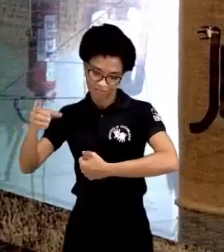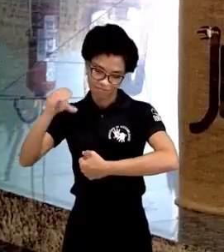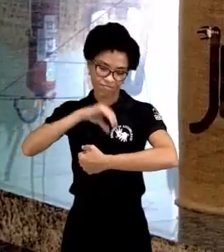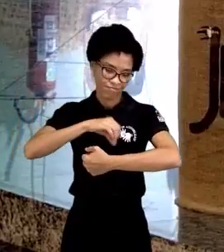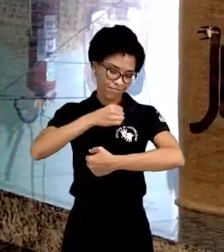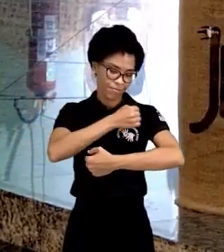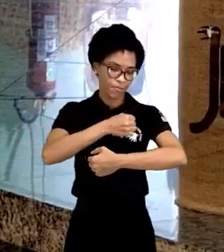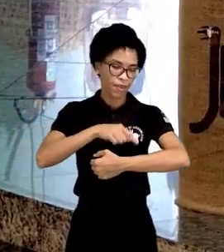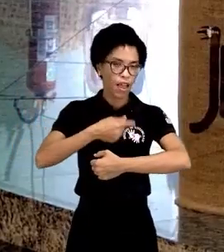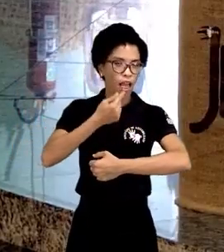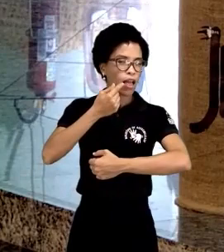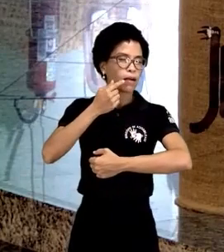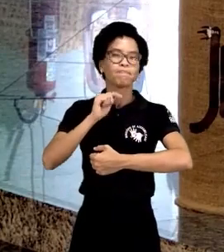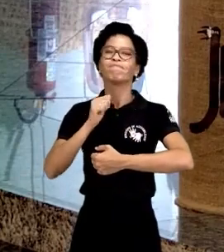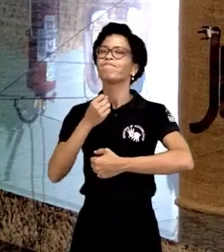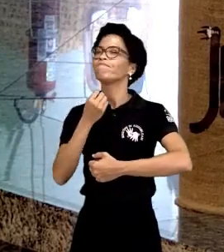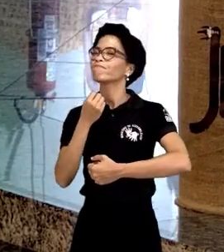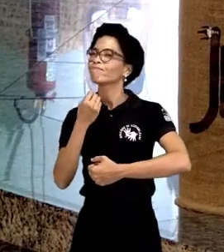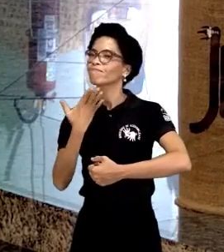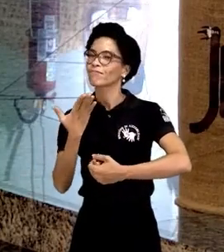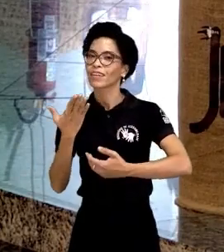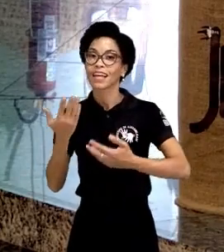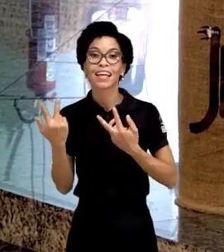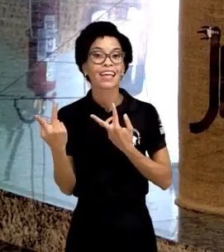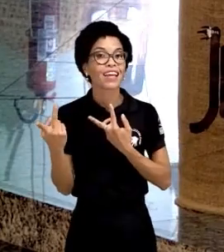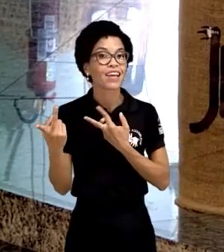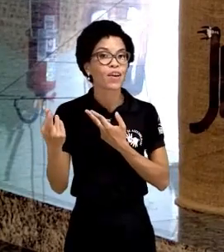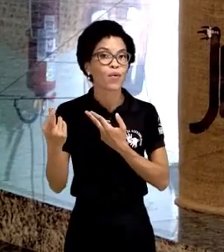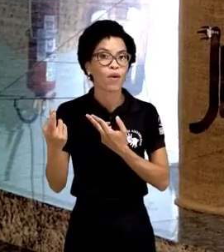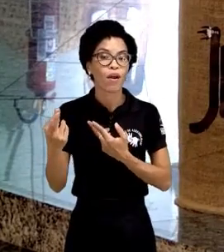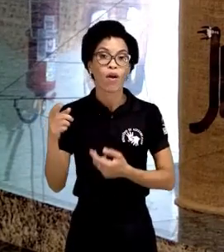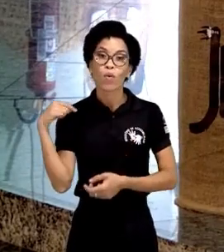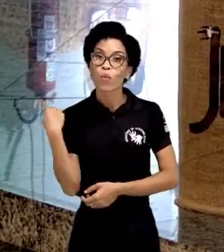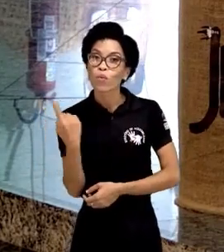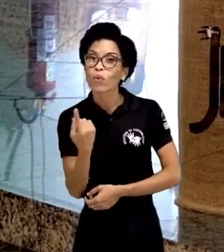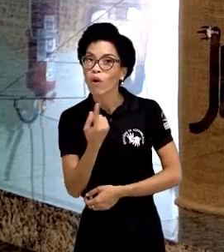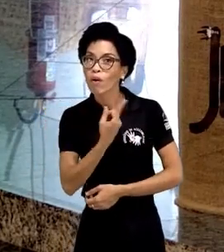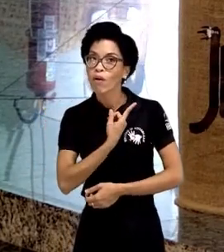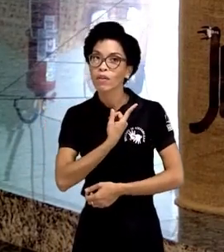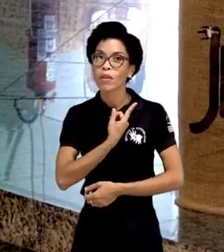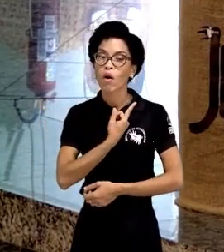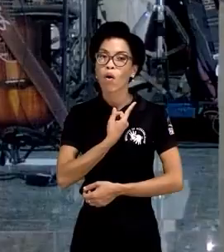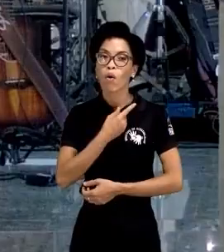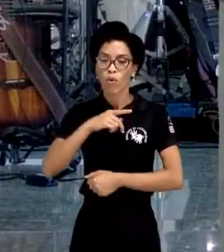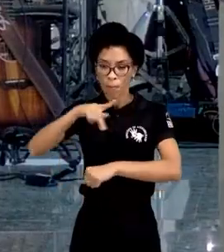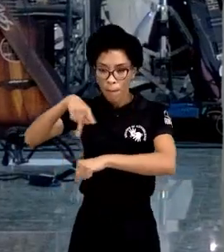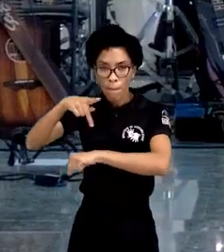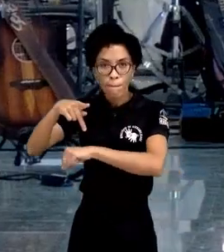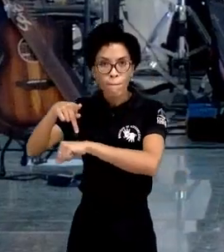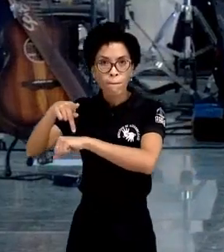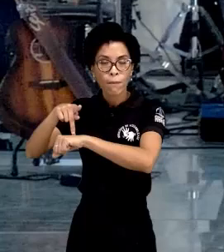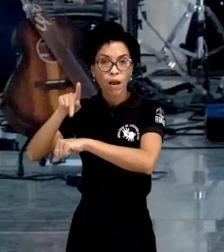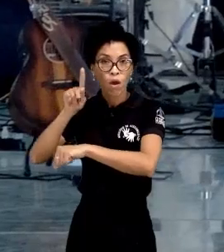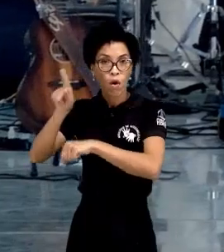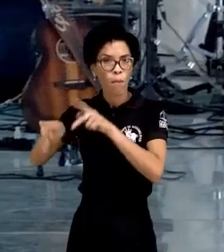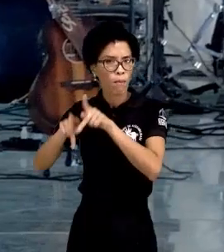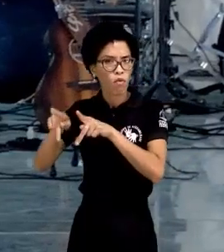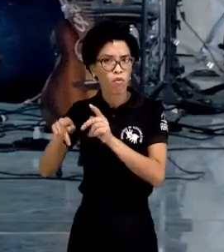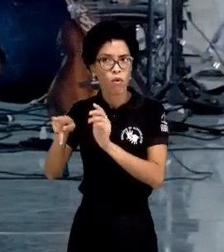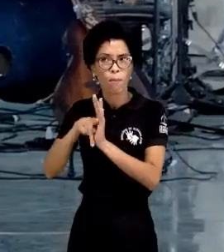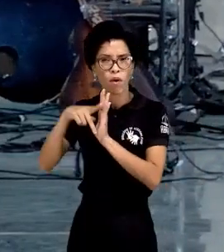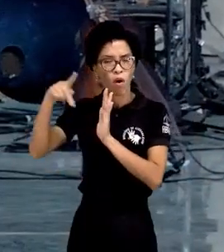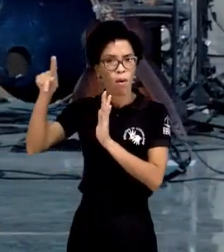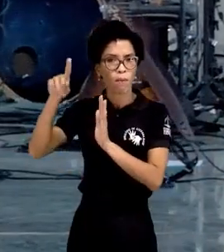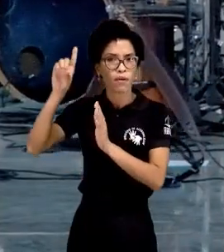único elemento que pode trazer a diferença nesta terra. Você tem noção do impacto que